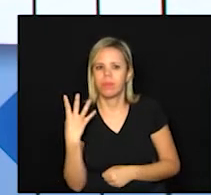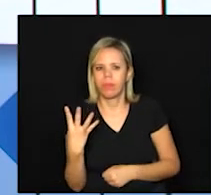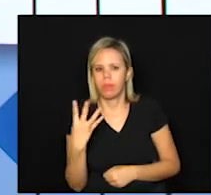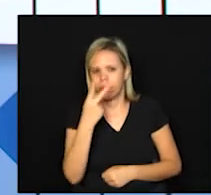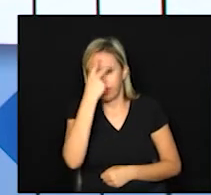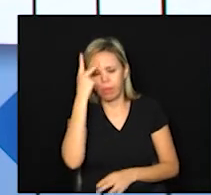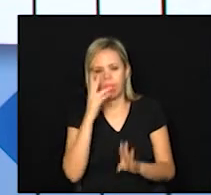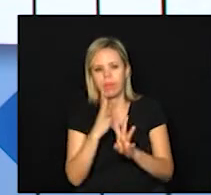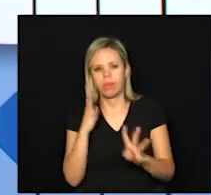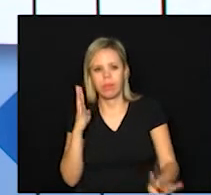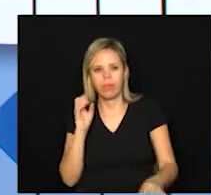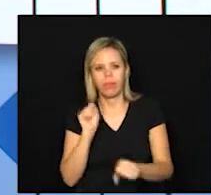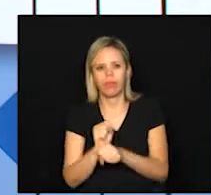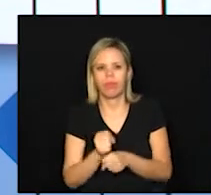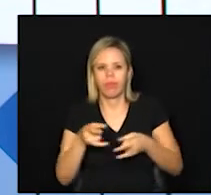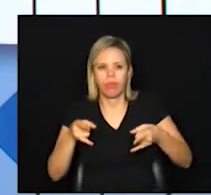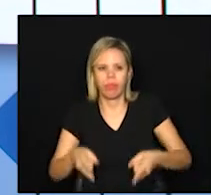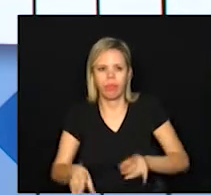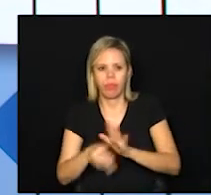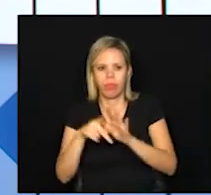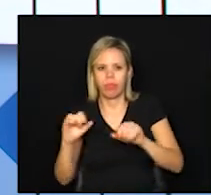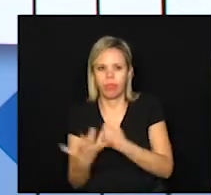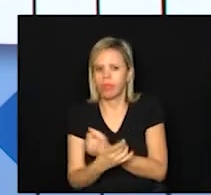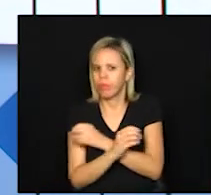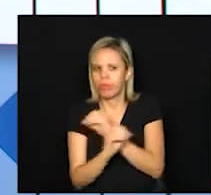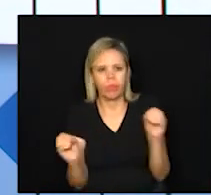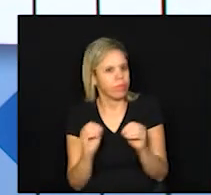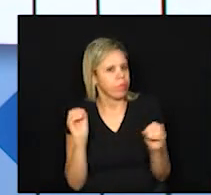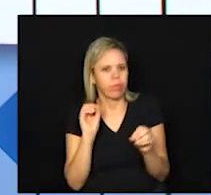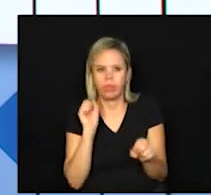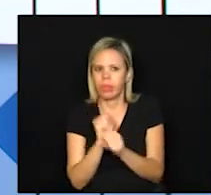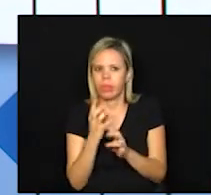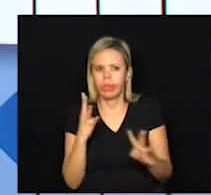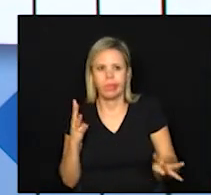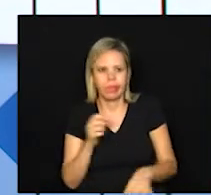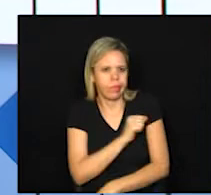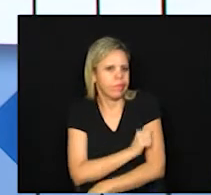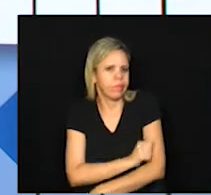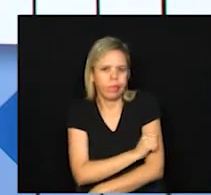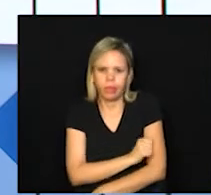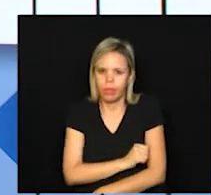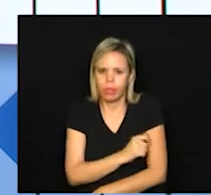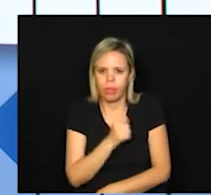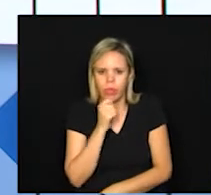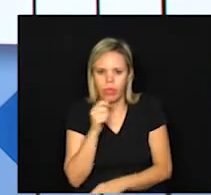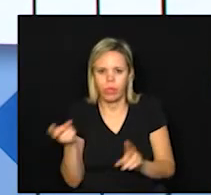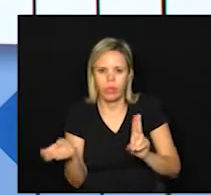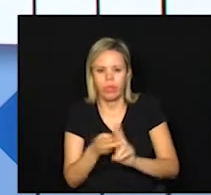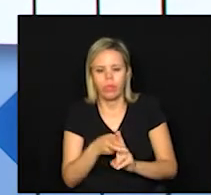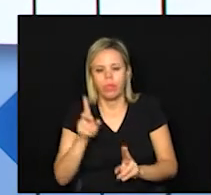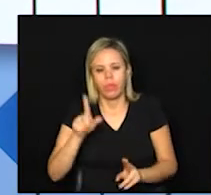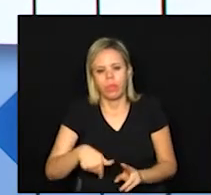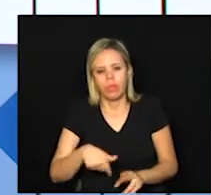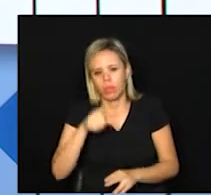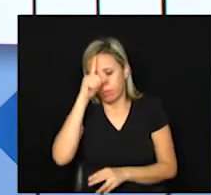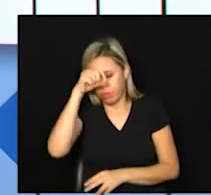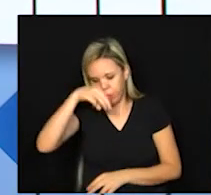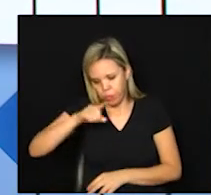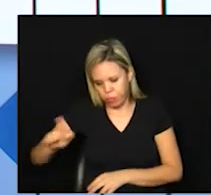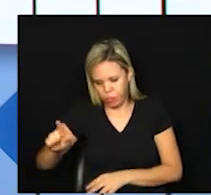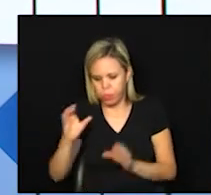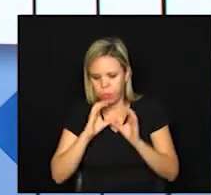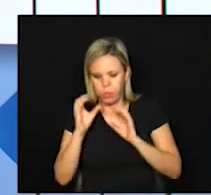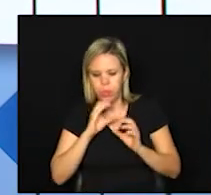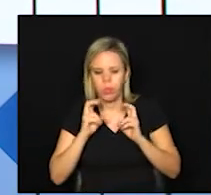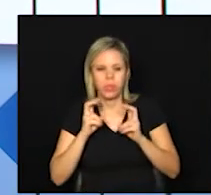pacientes à espera de leitos Covid e nenhum à espera de leitos de enfermaria no SUS, que é a Rede Mário Gatti de Urgência